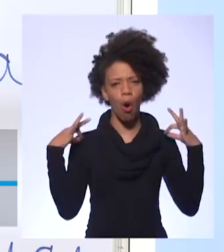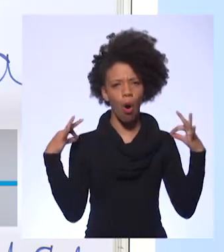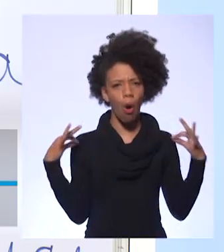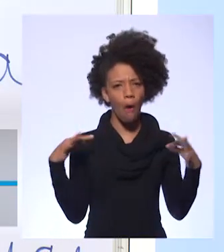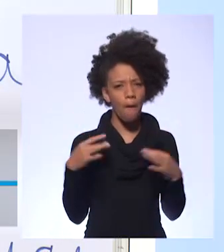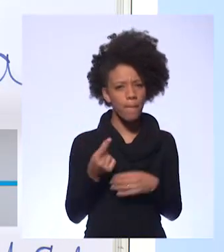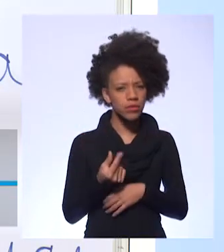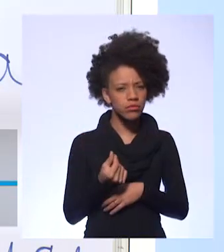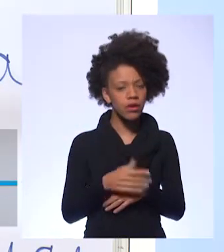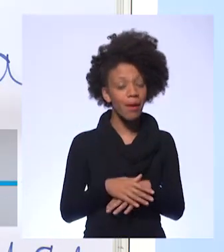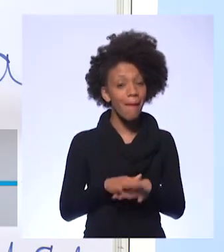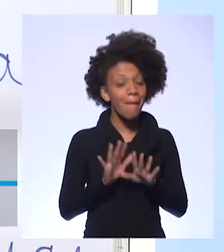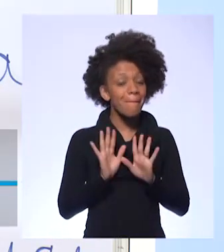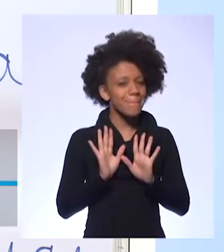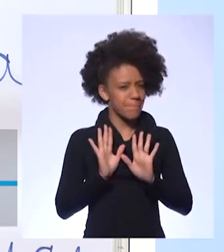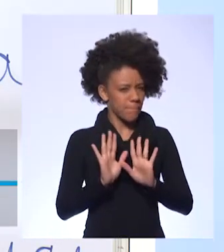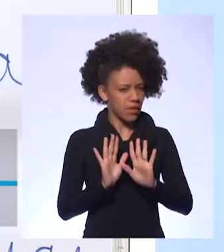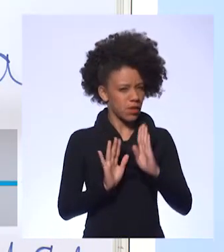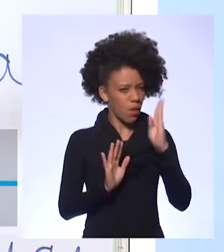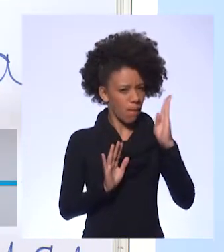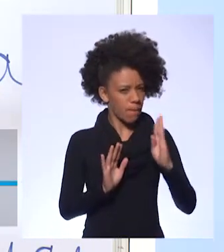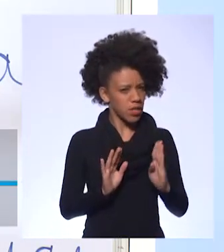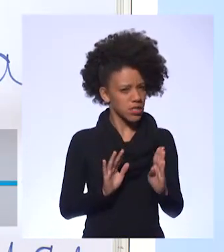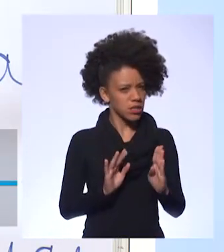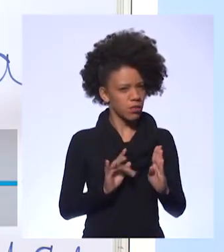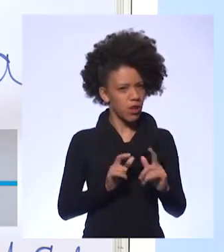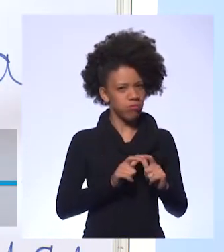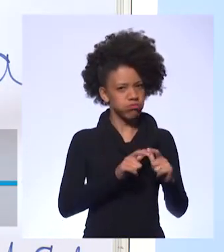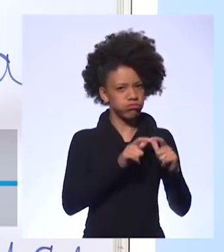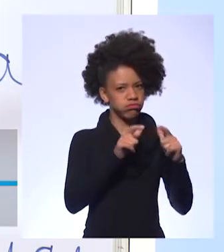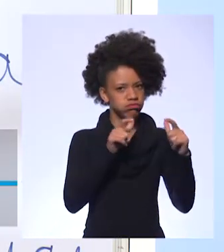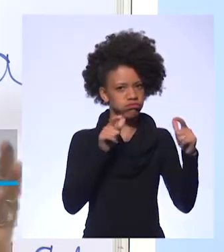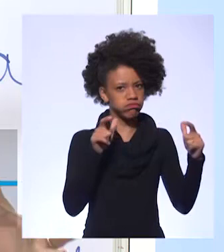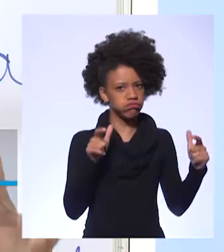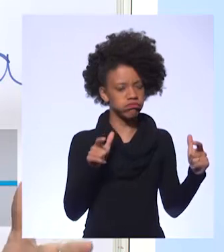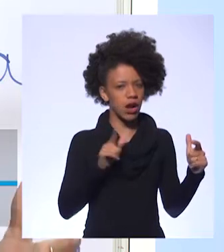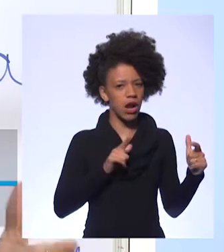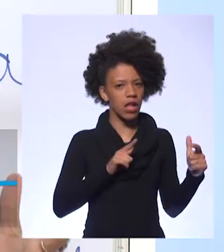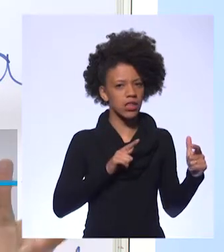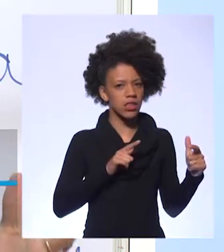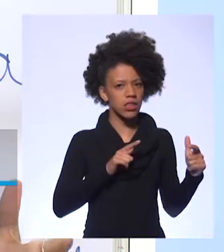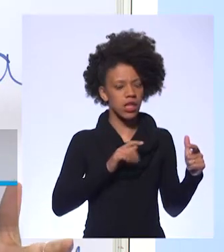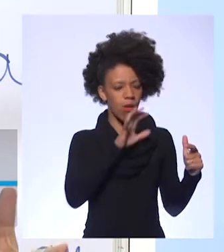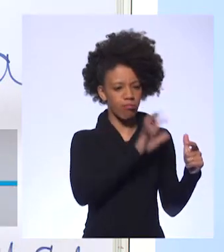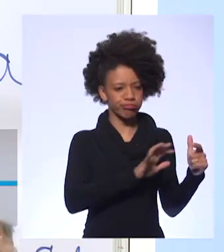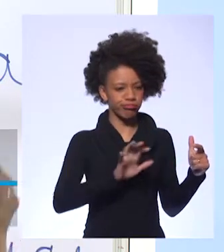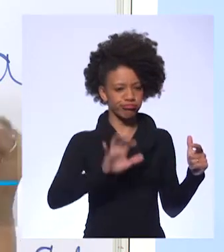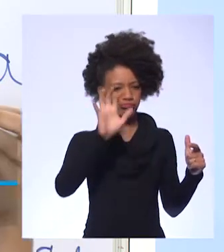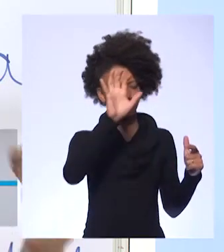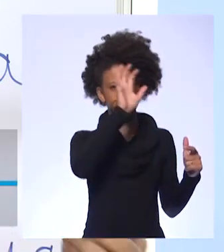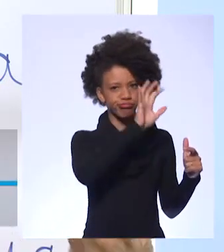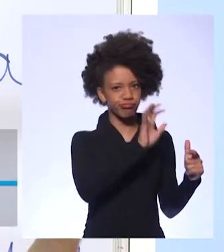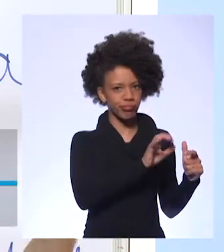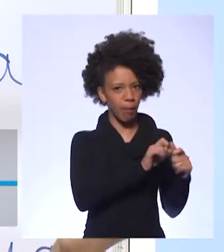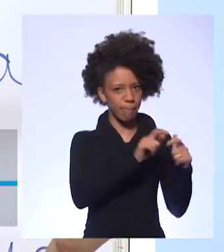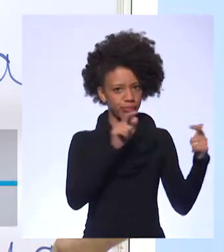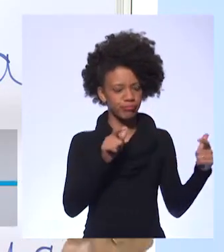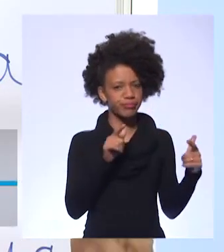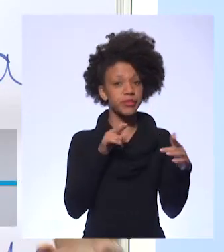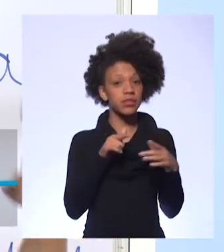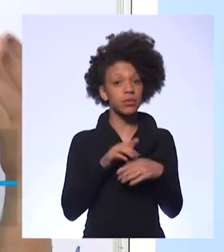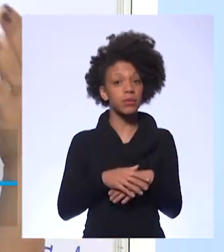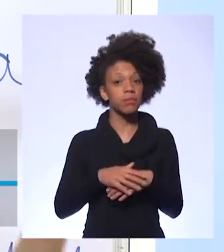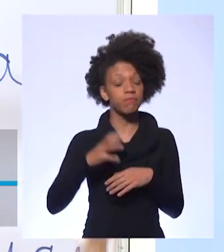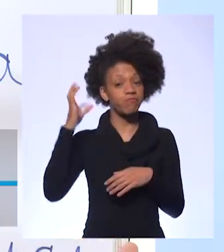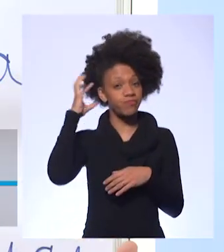sobre o Brasil gente olha só o Brasil é muito grande o Brasil tem uma dimensão Continental então e conta